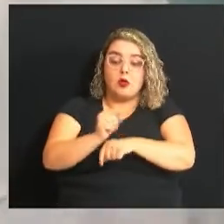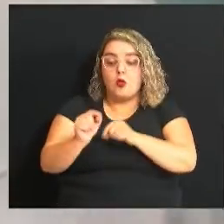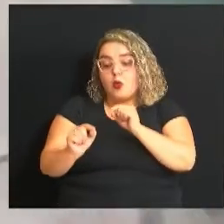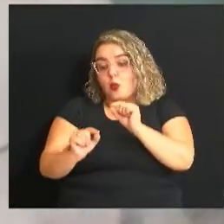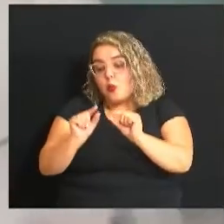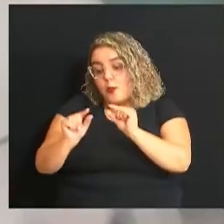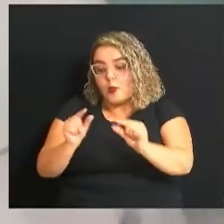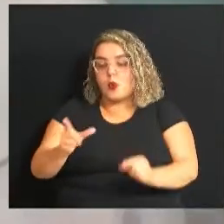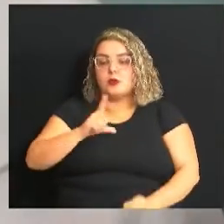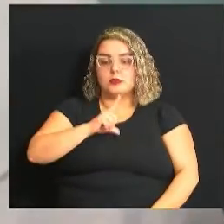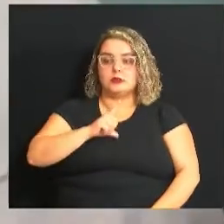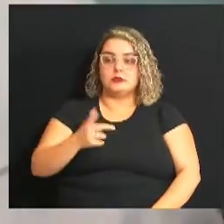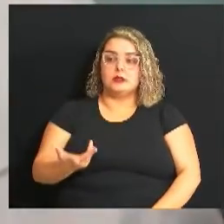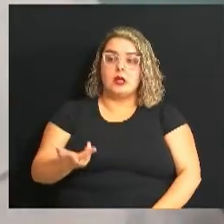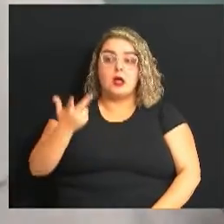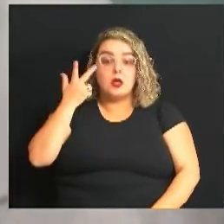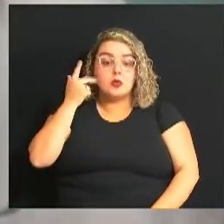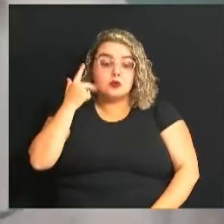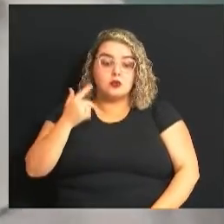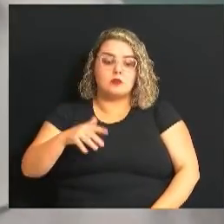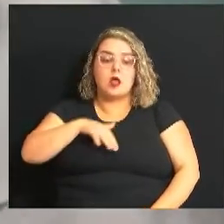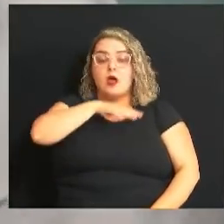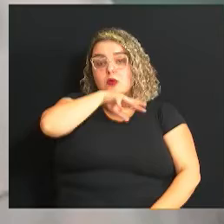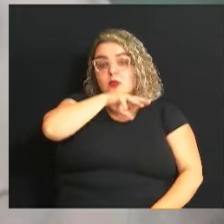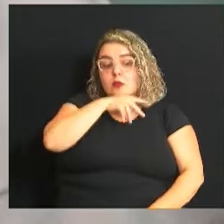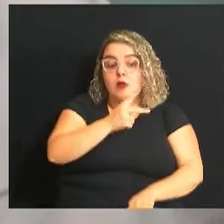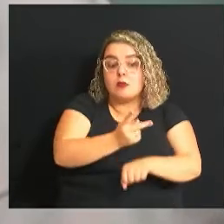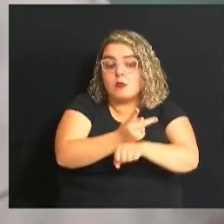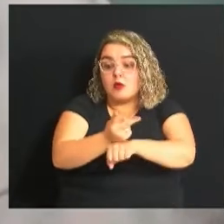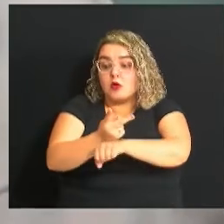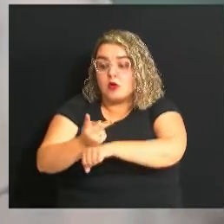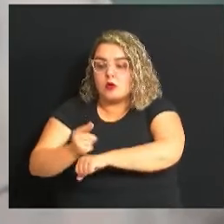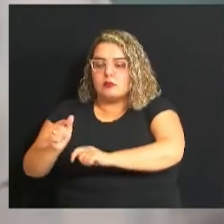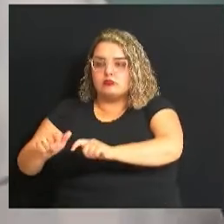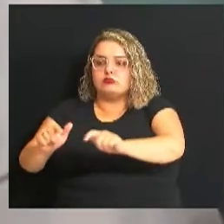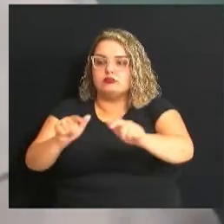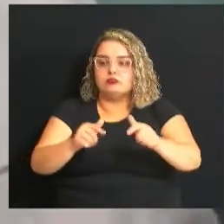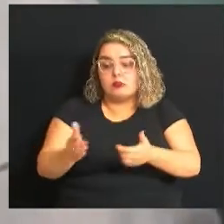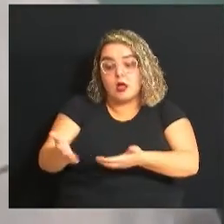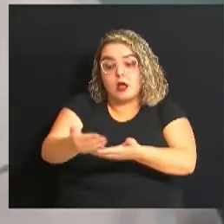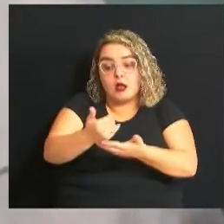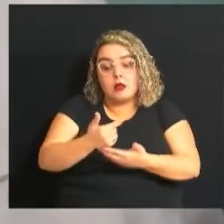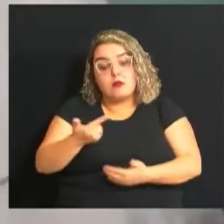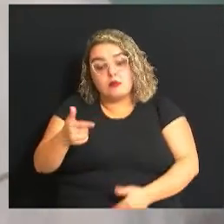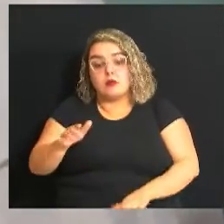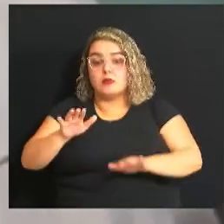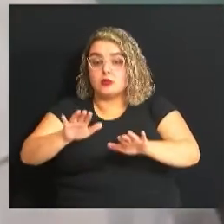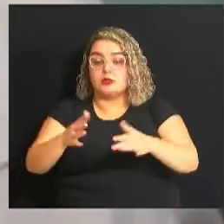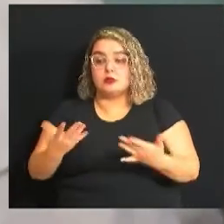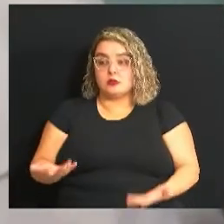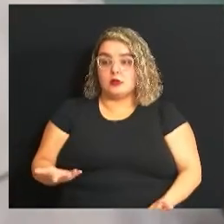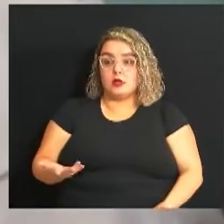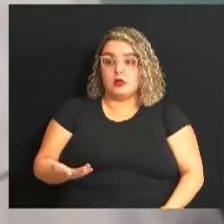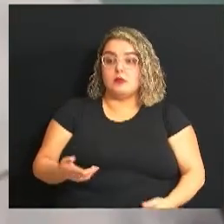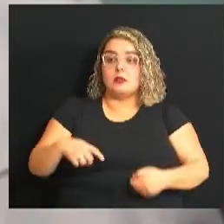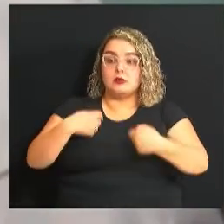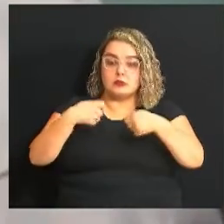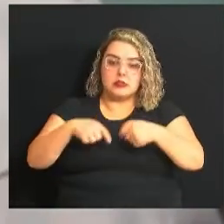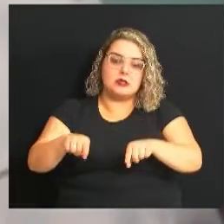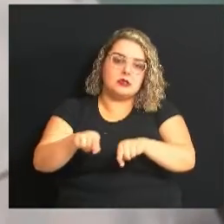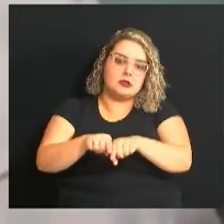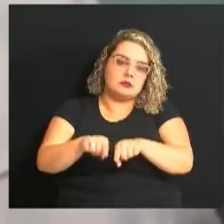procurarem refúgio nessas áreas. Se essas áreas tiverem condição de acolhê-los, eles vão continuar lá. Mas é necessário também um trabalho